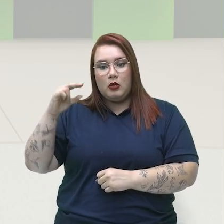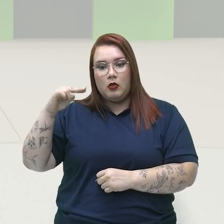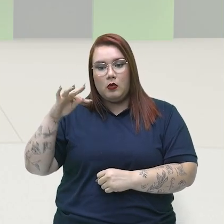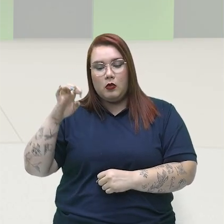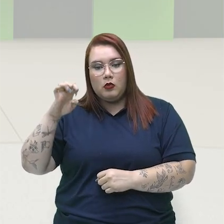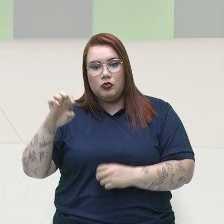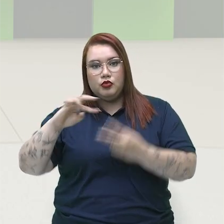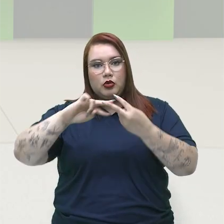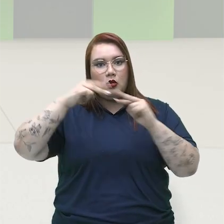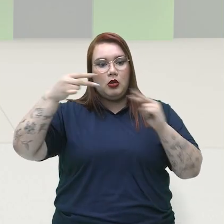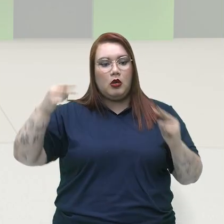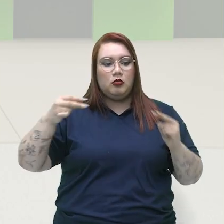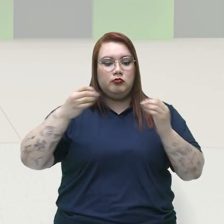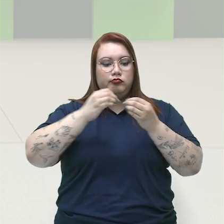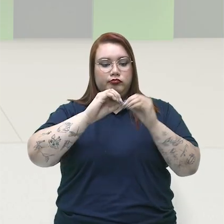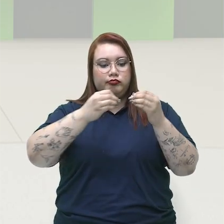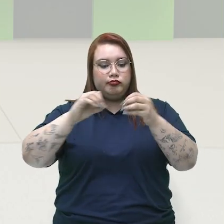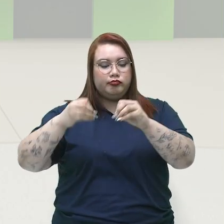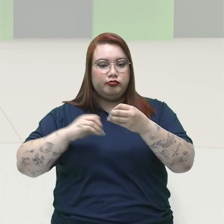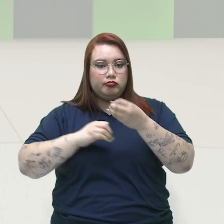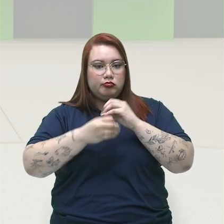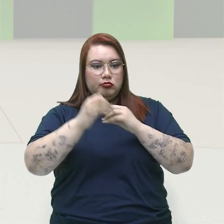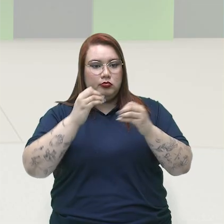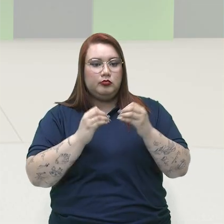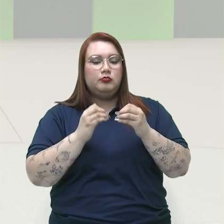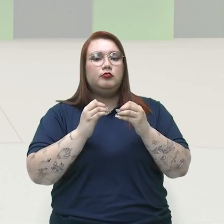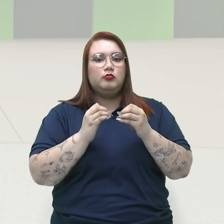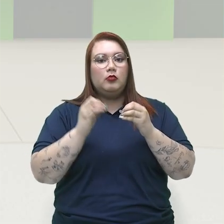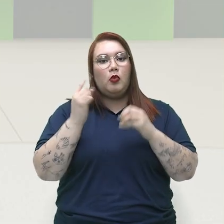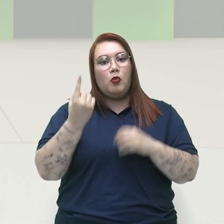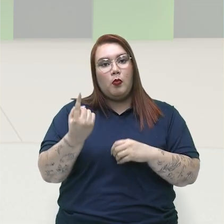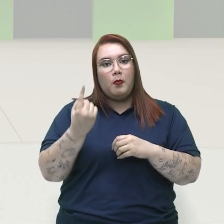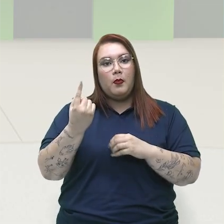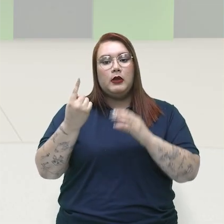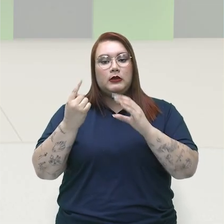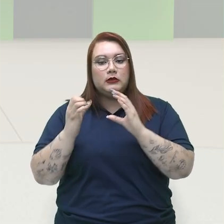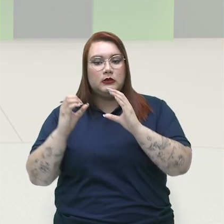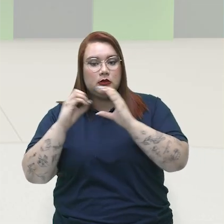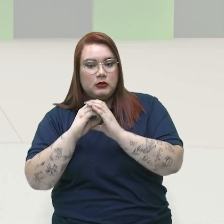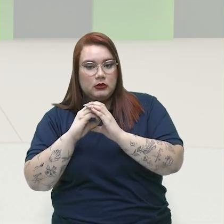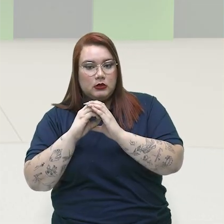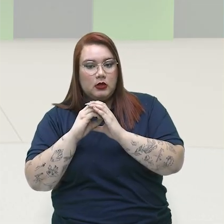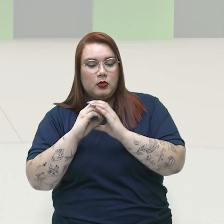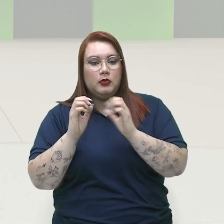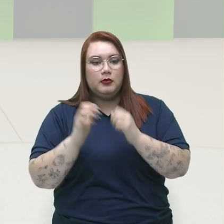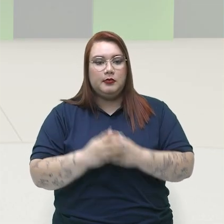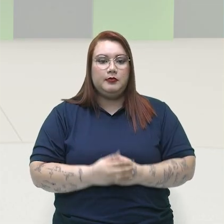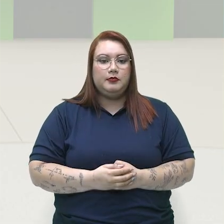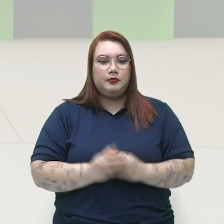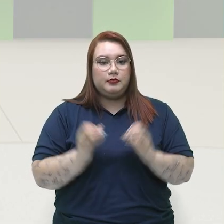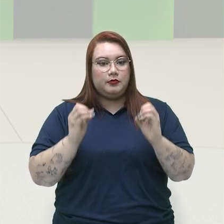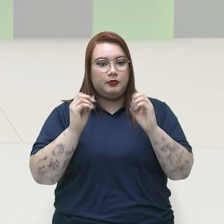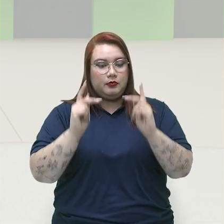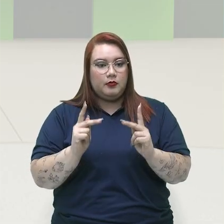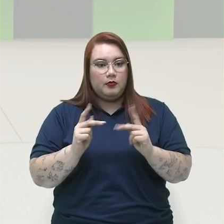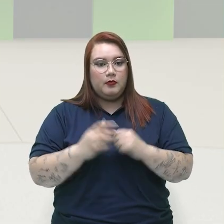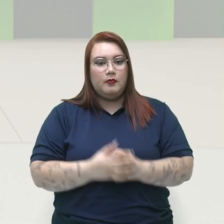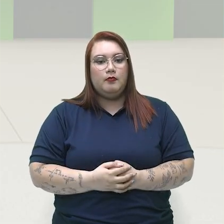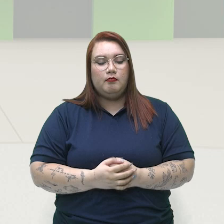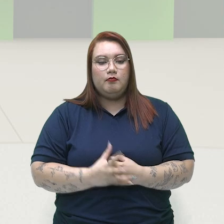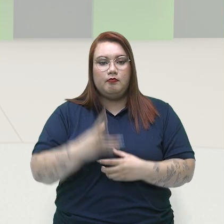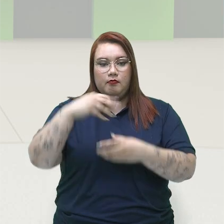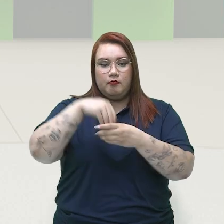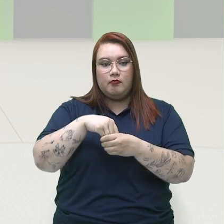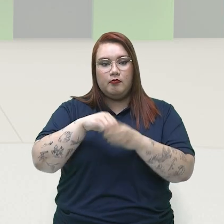fica ali, ó, solto no citoplasma. Unicelular, uni vem de somente uma única célula, tá certo? Então, dentro